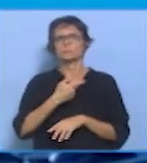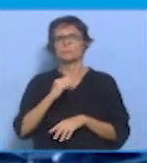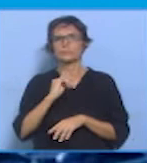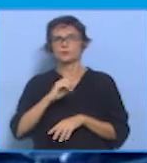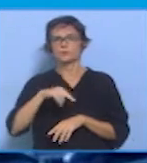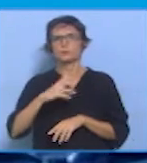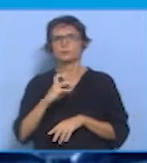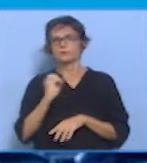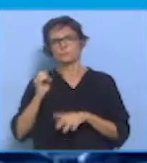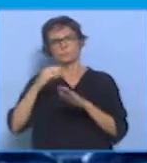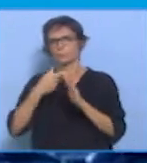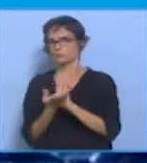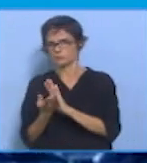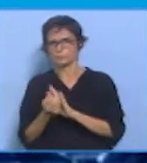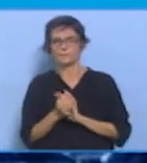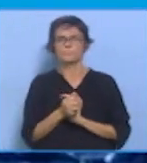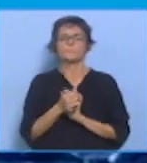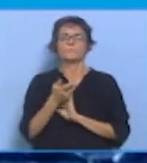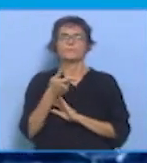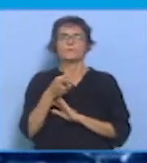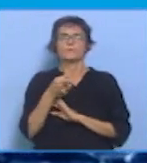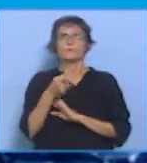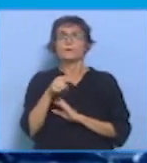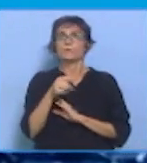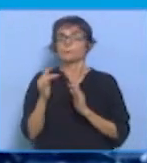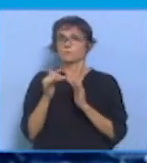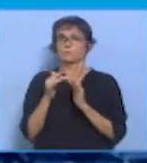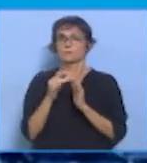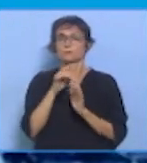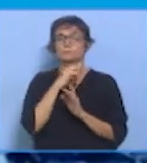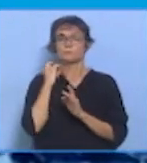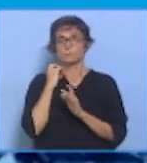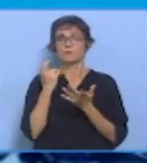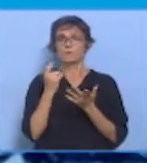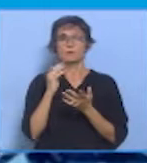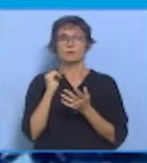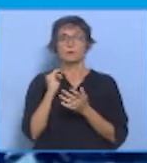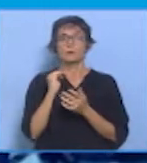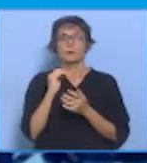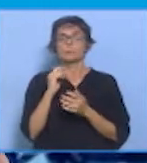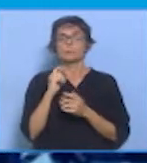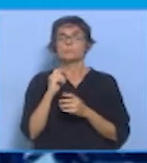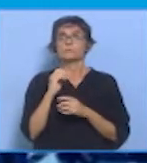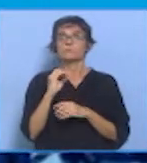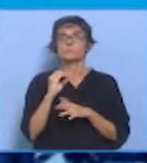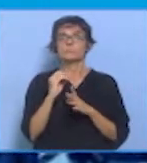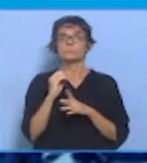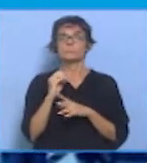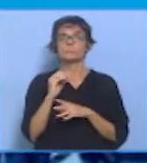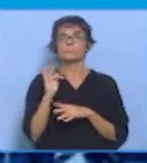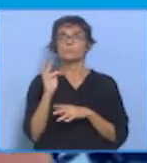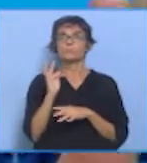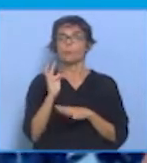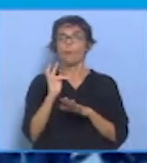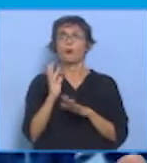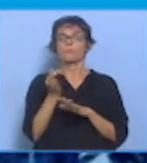aí, nesse contacto com os padres do século IV e com todas aquelas convulsões